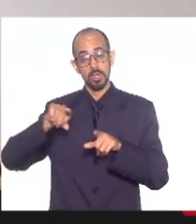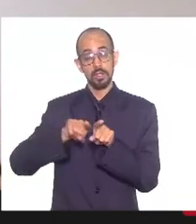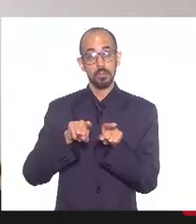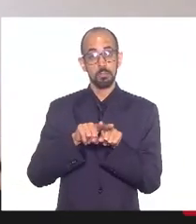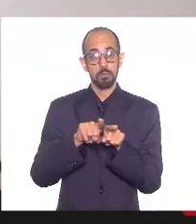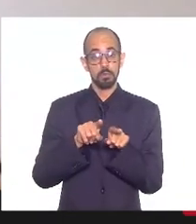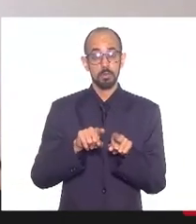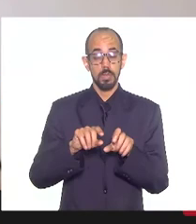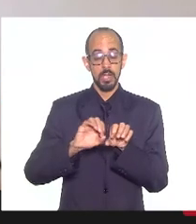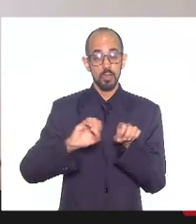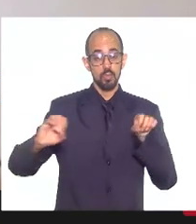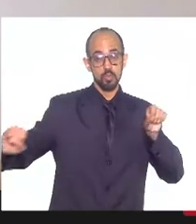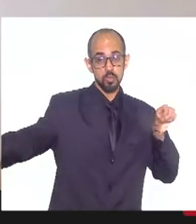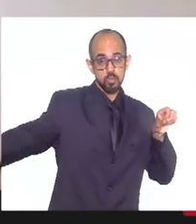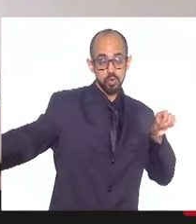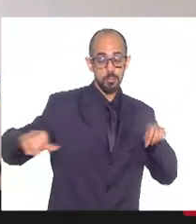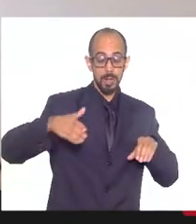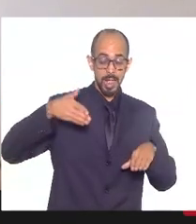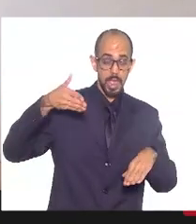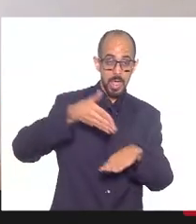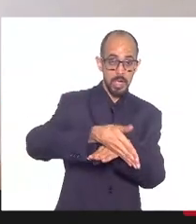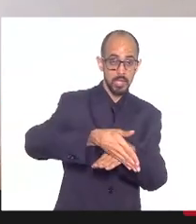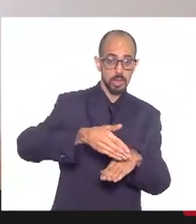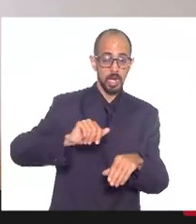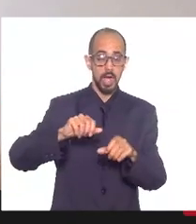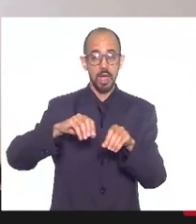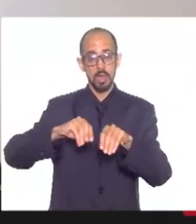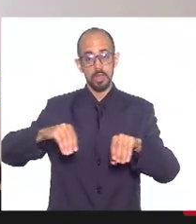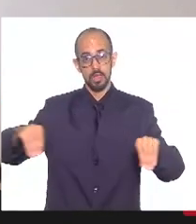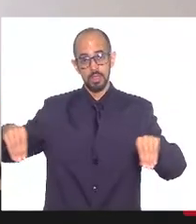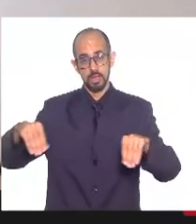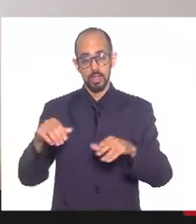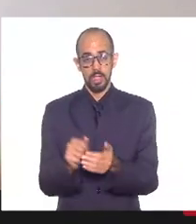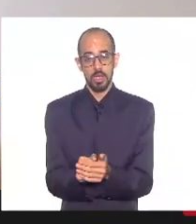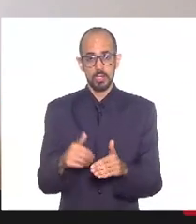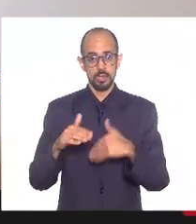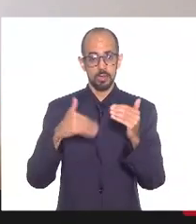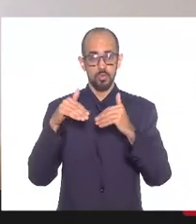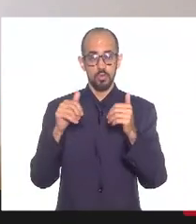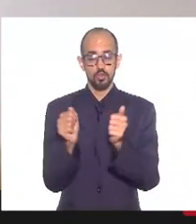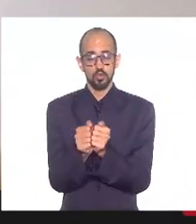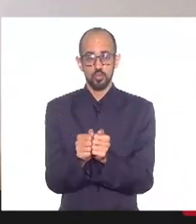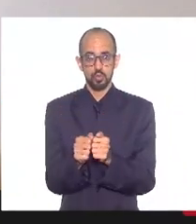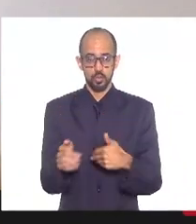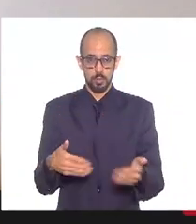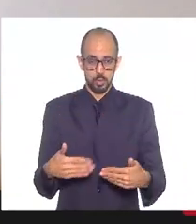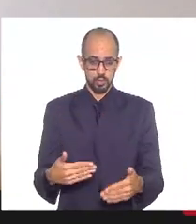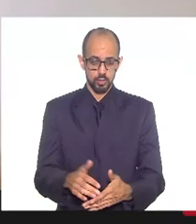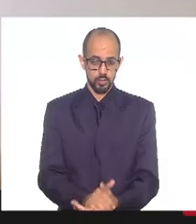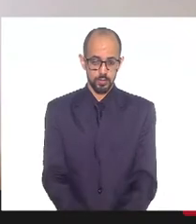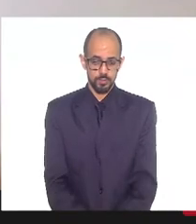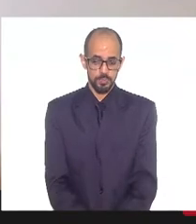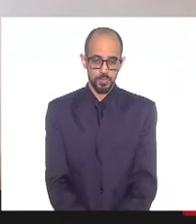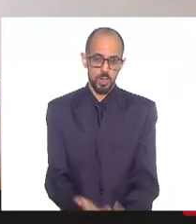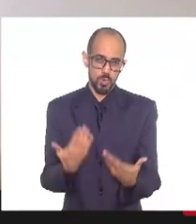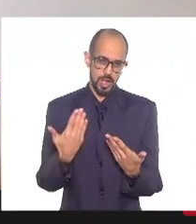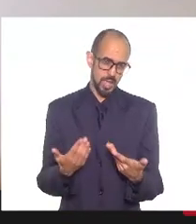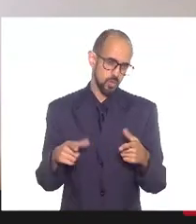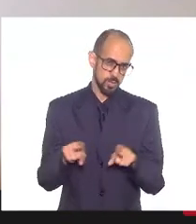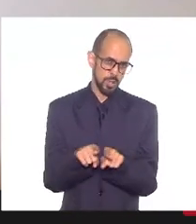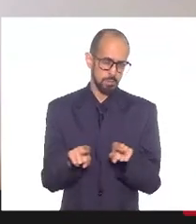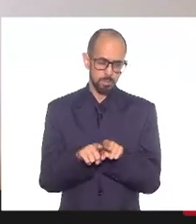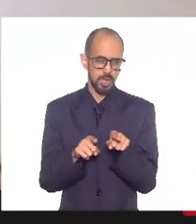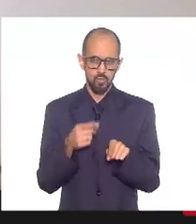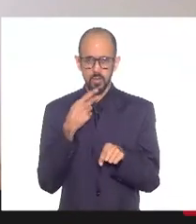de escoamento, que se desenvolvem junto com a produção. Eu quero também dizer que